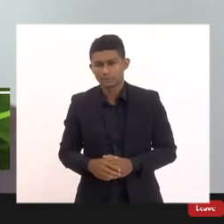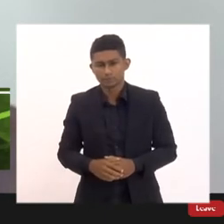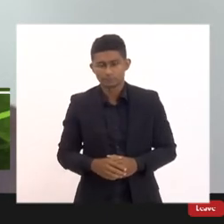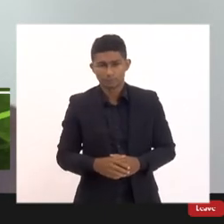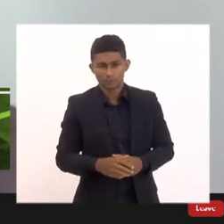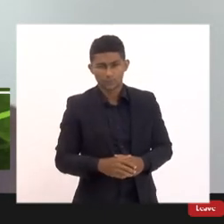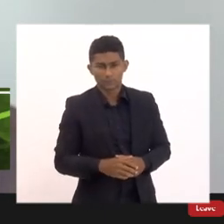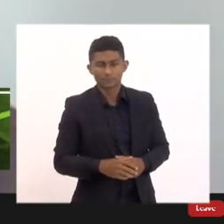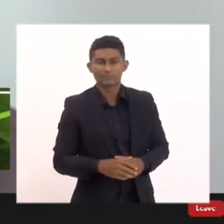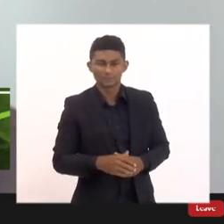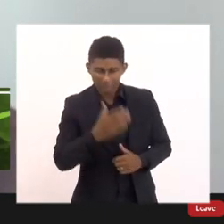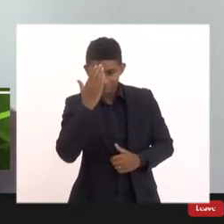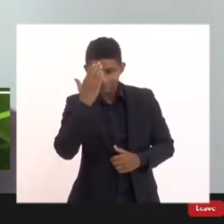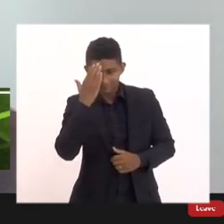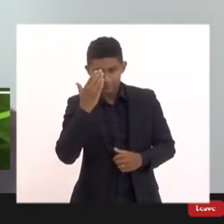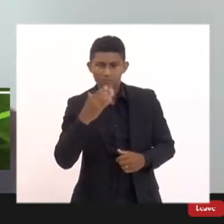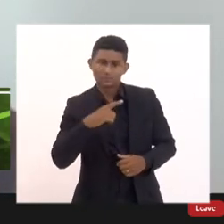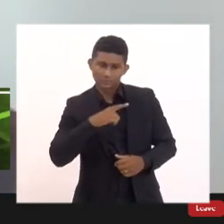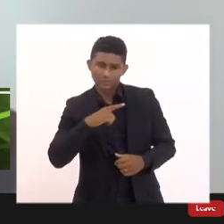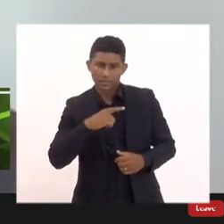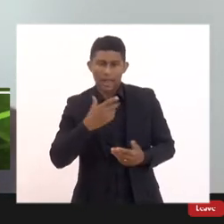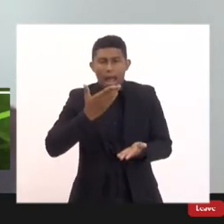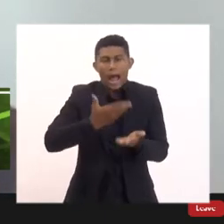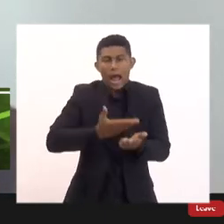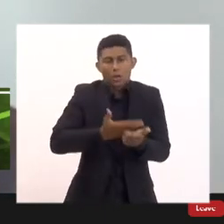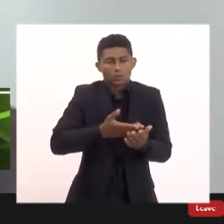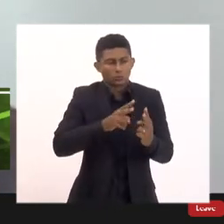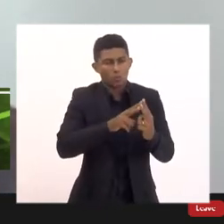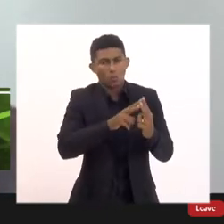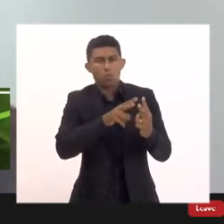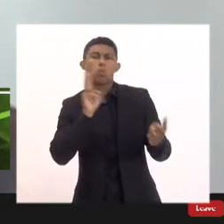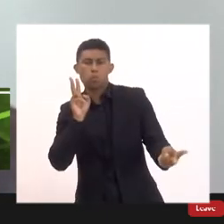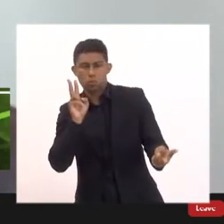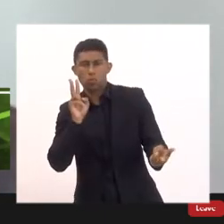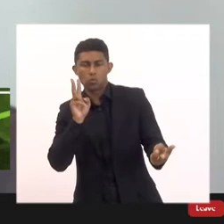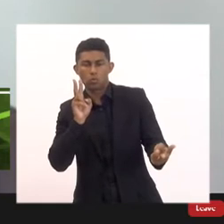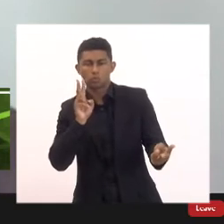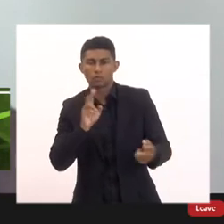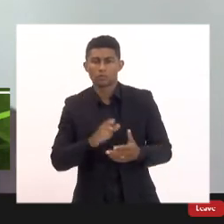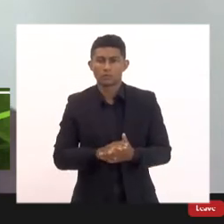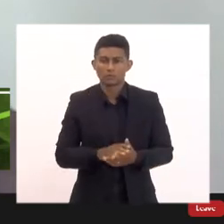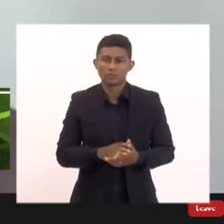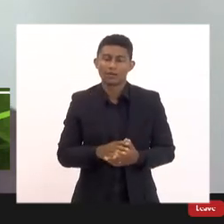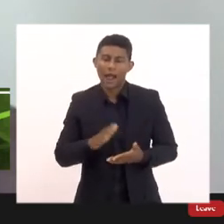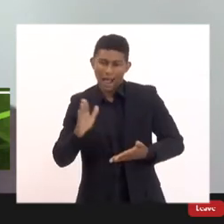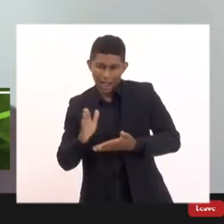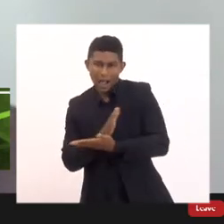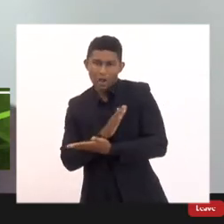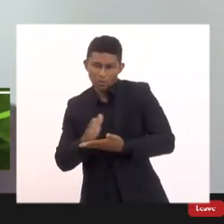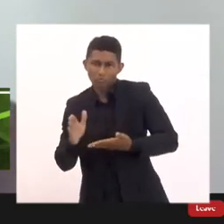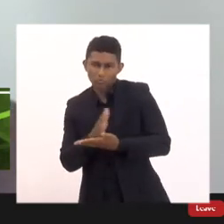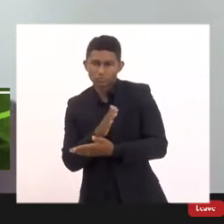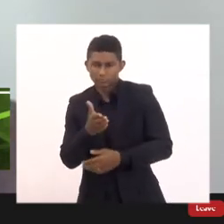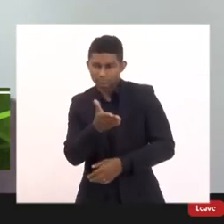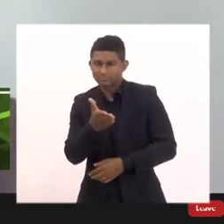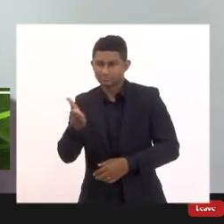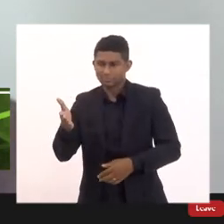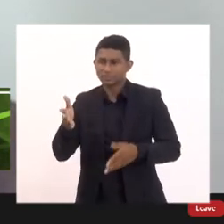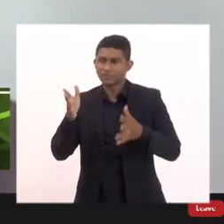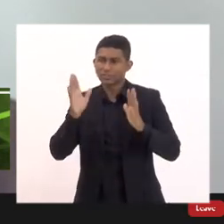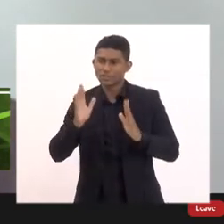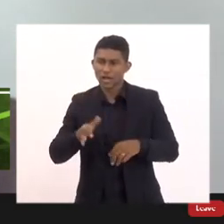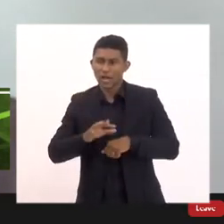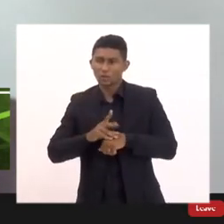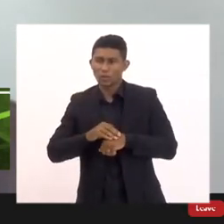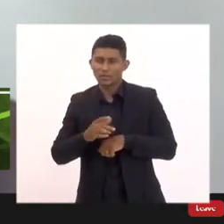atividades não presenciais que podem ser oferecidas aos meninos e meninas com comorbidades, como elas